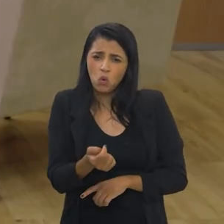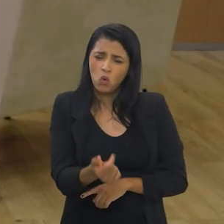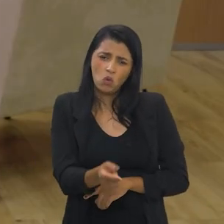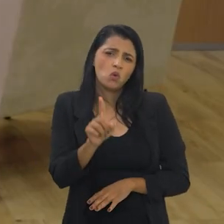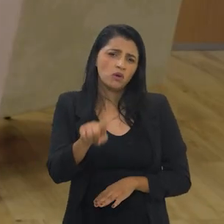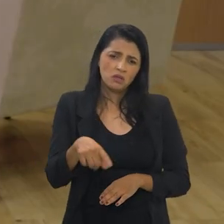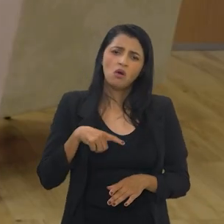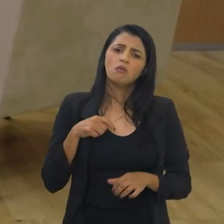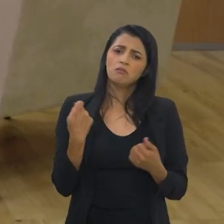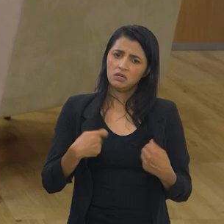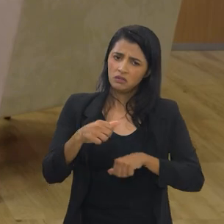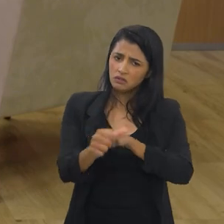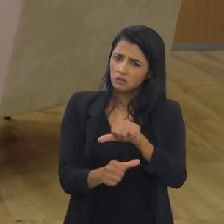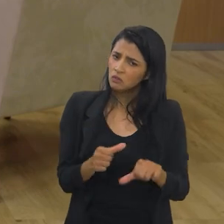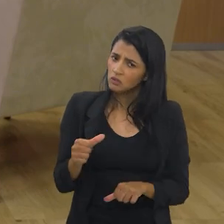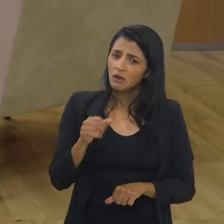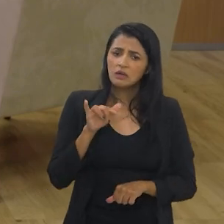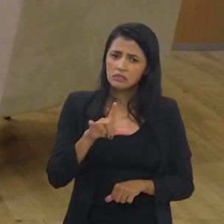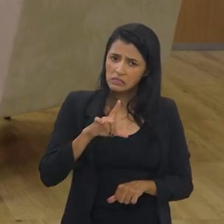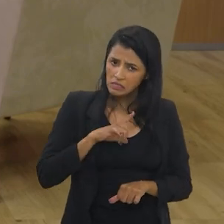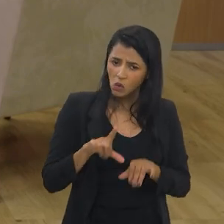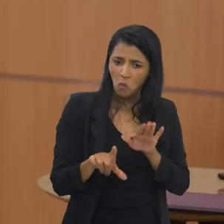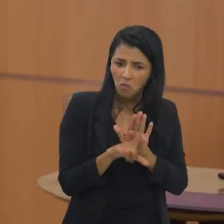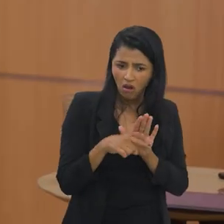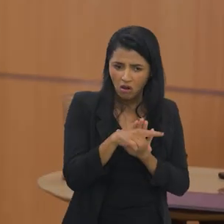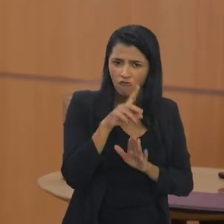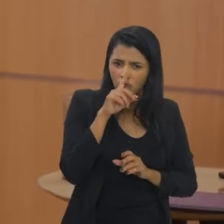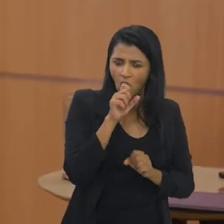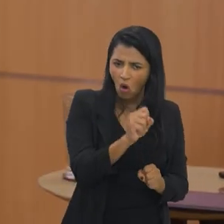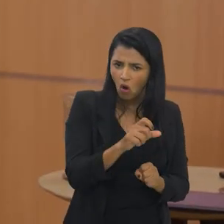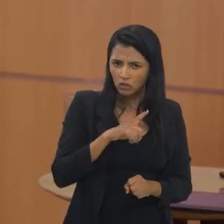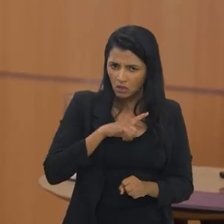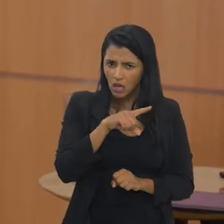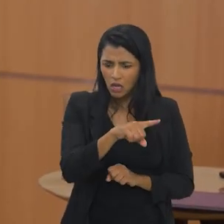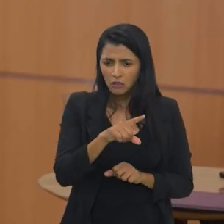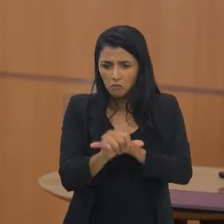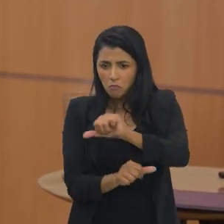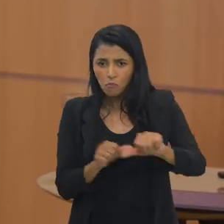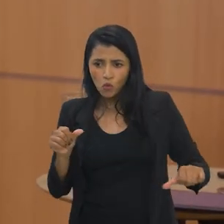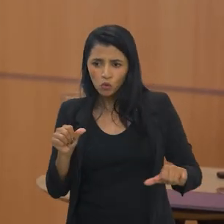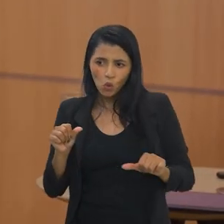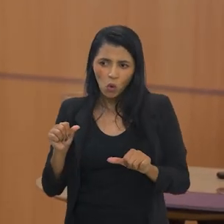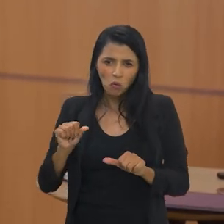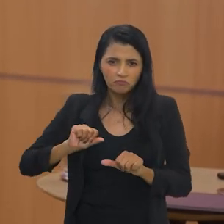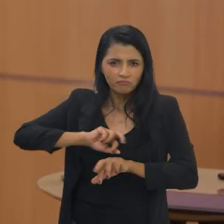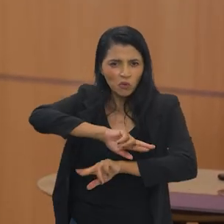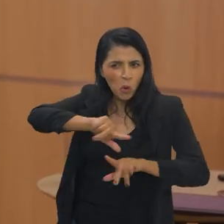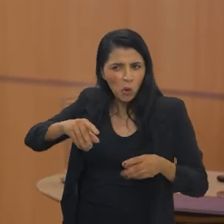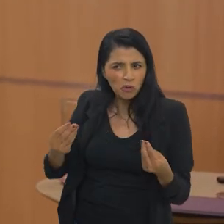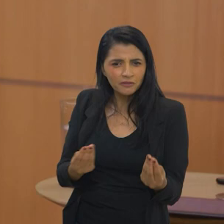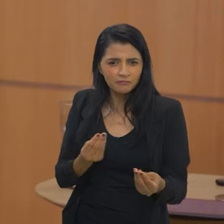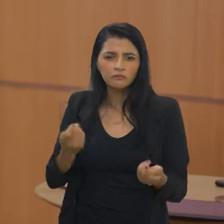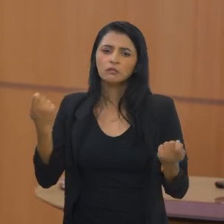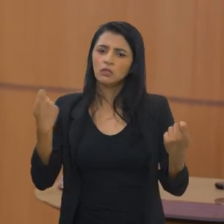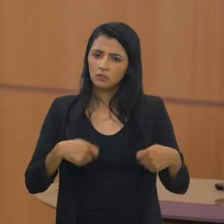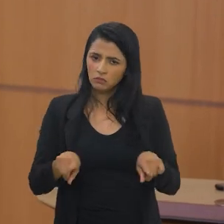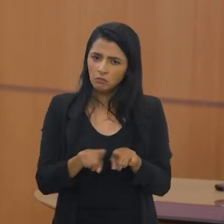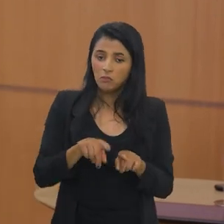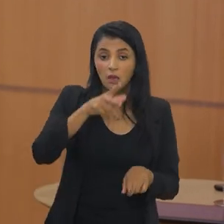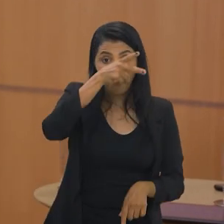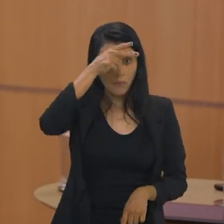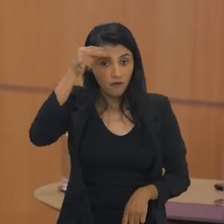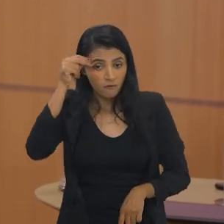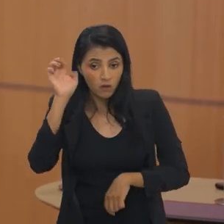atendimento às mulheres Então isso é algo que tem que mudar se nós temos uma legislação tão forte que alterou a realidade nós